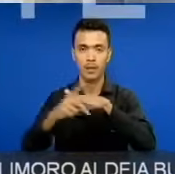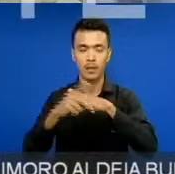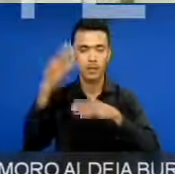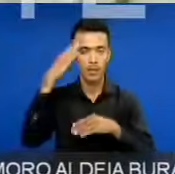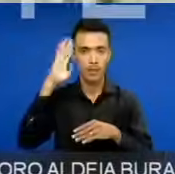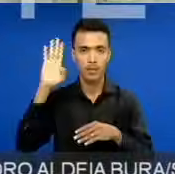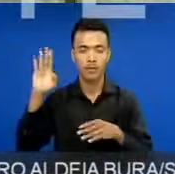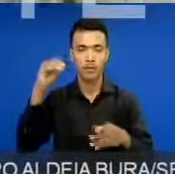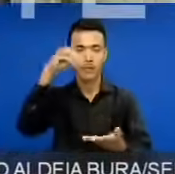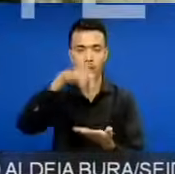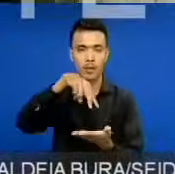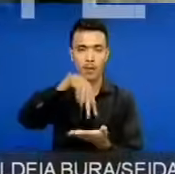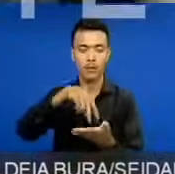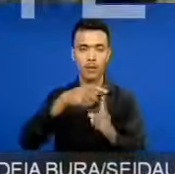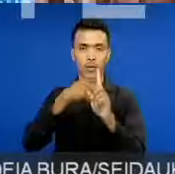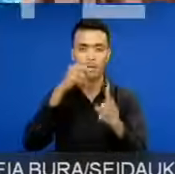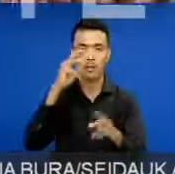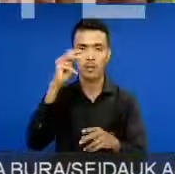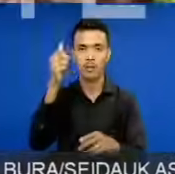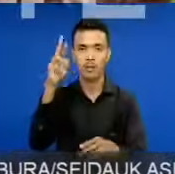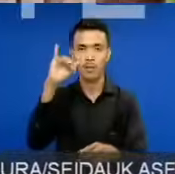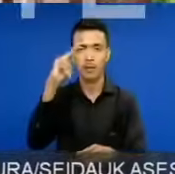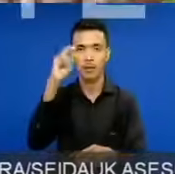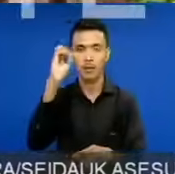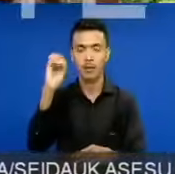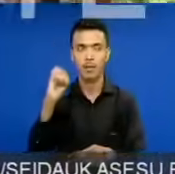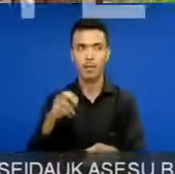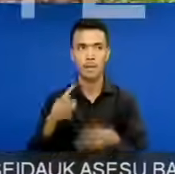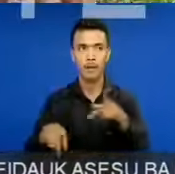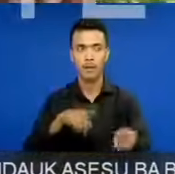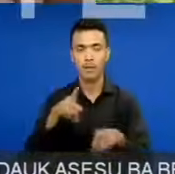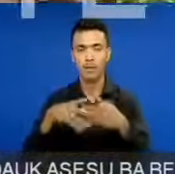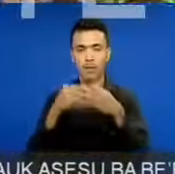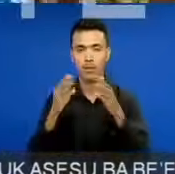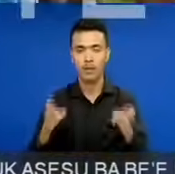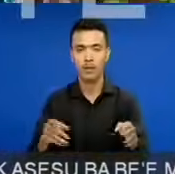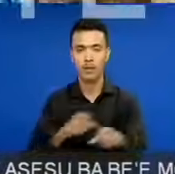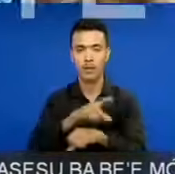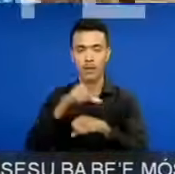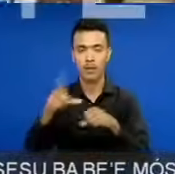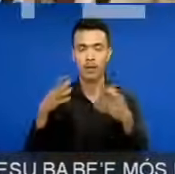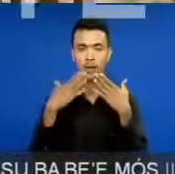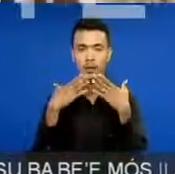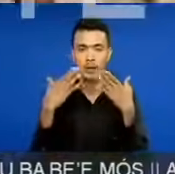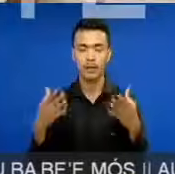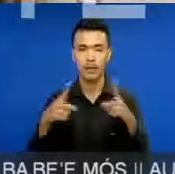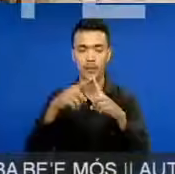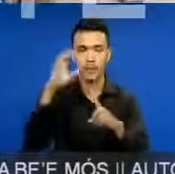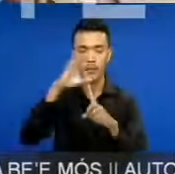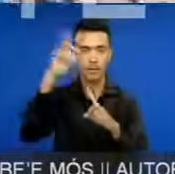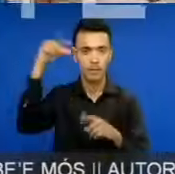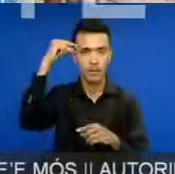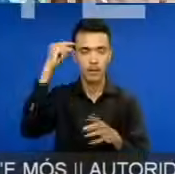monta russo cidadão Mário Ximenes no dar Rainain. Comunidade, no autoridade local, agradece a ação do chefe governo